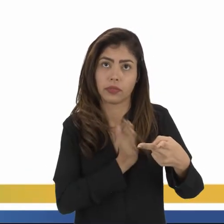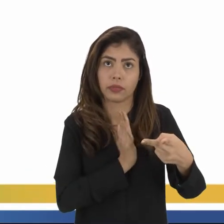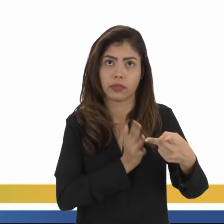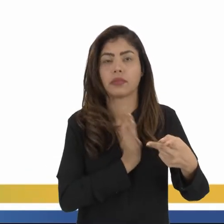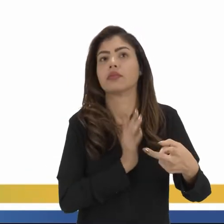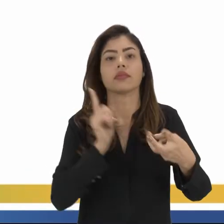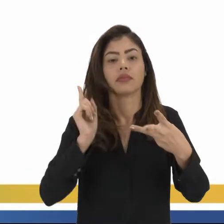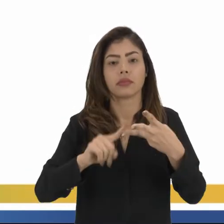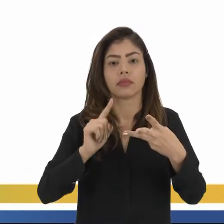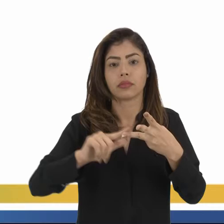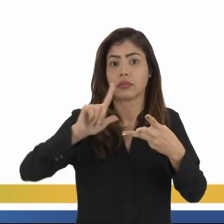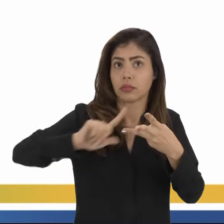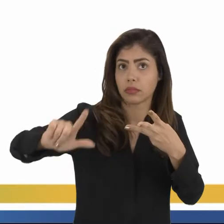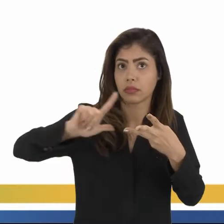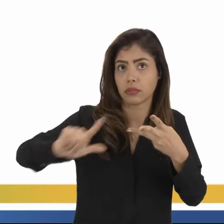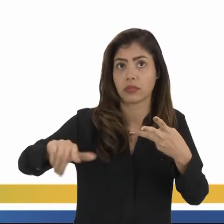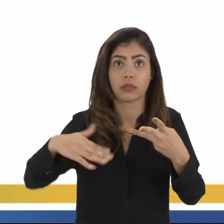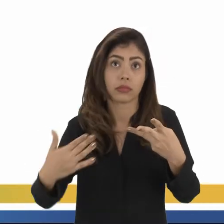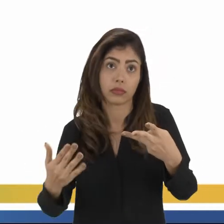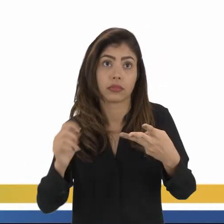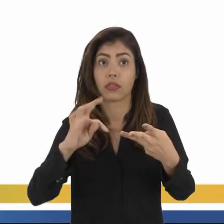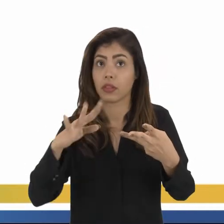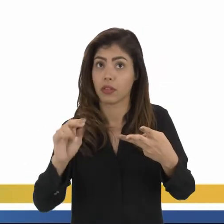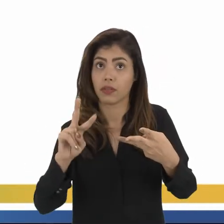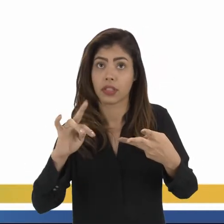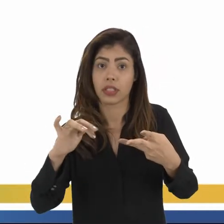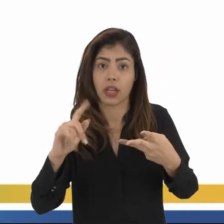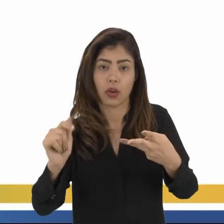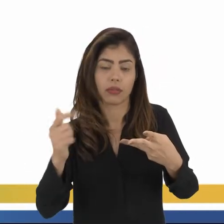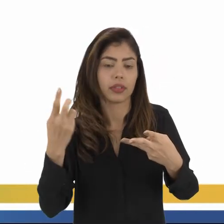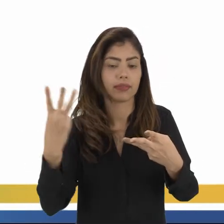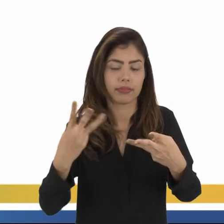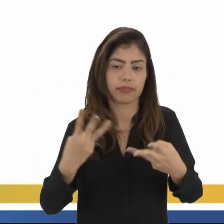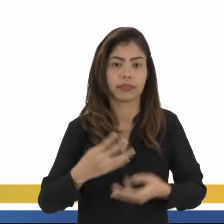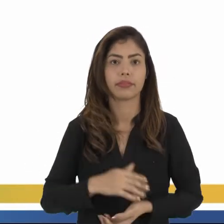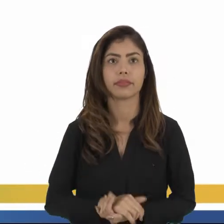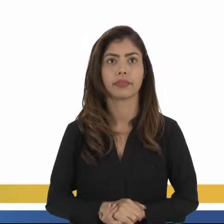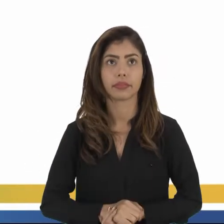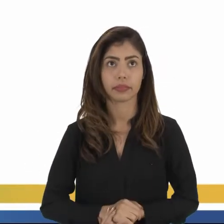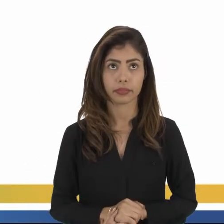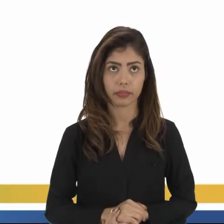imagem e o liso ou não estriado ou visceral na terceira imagem.